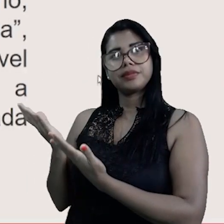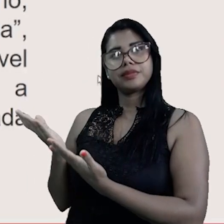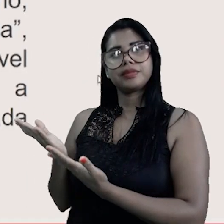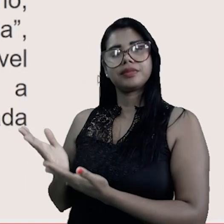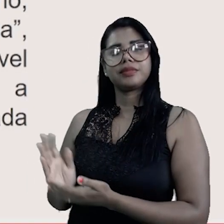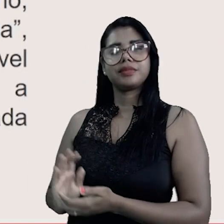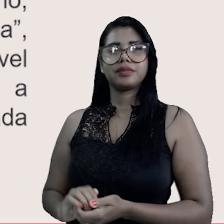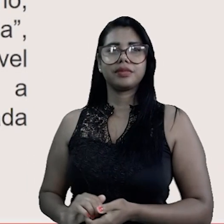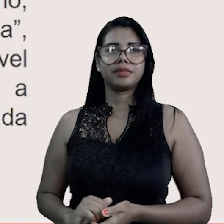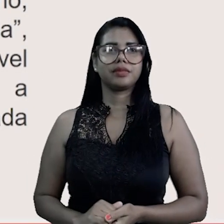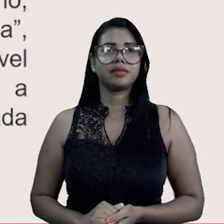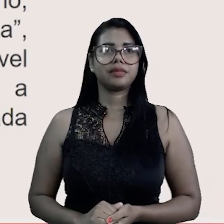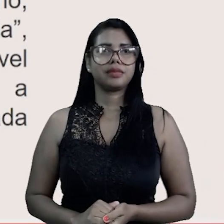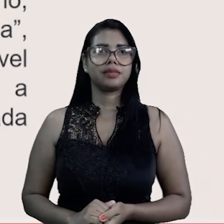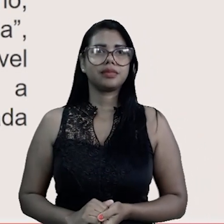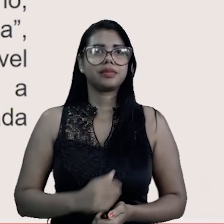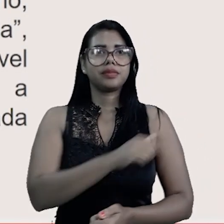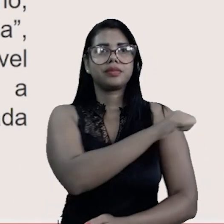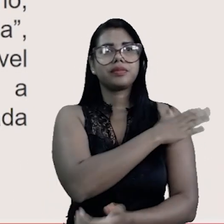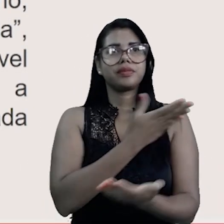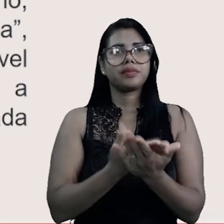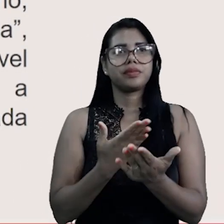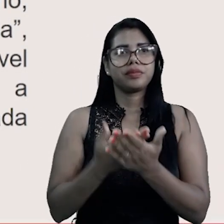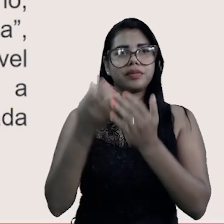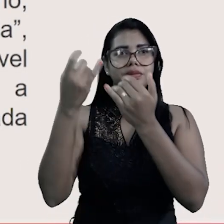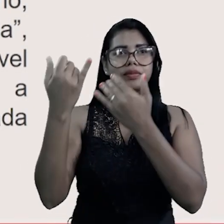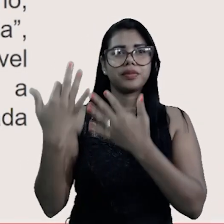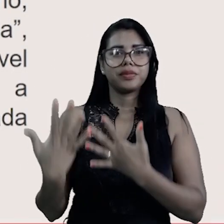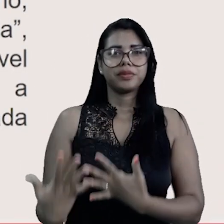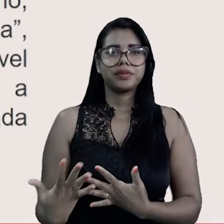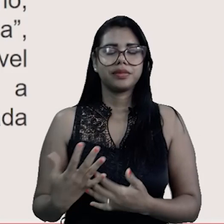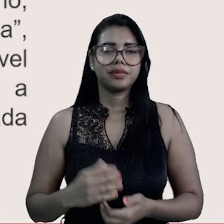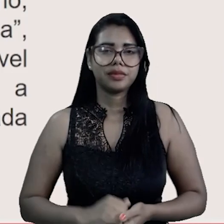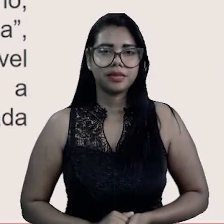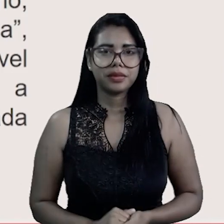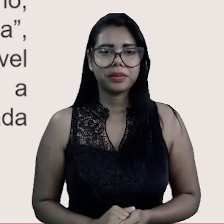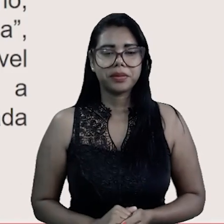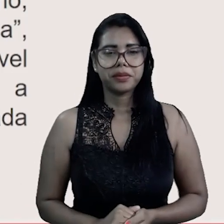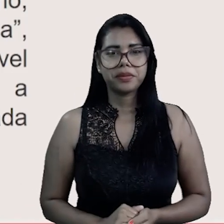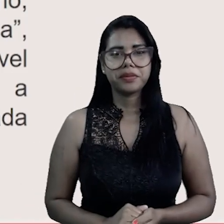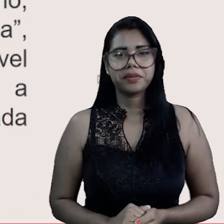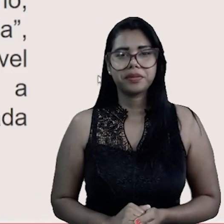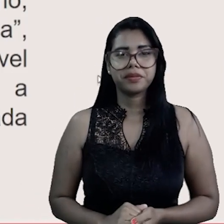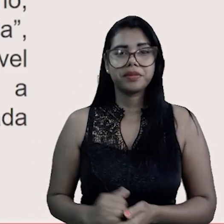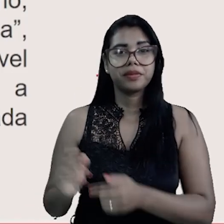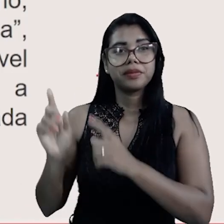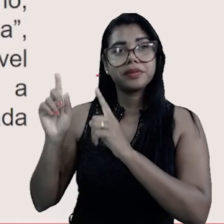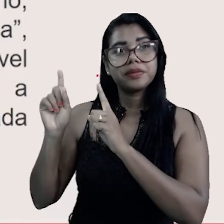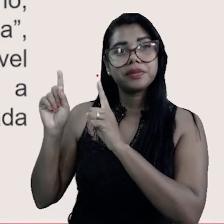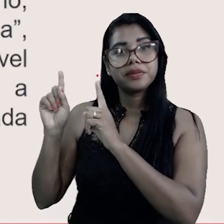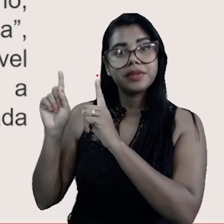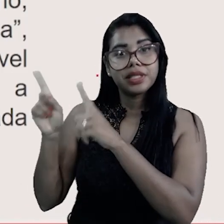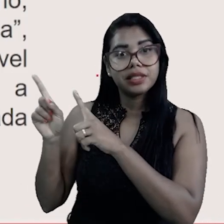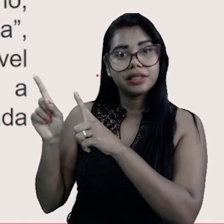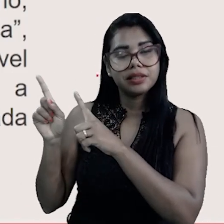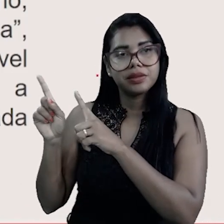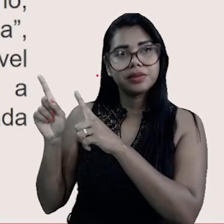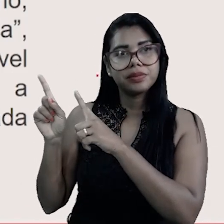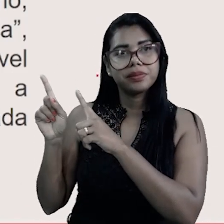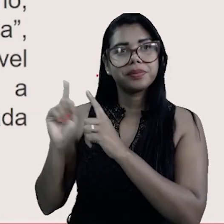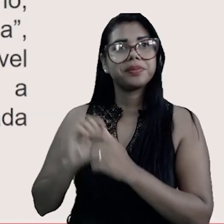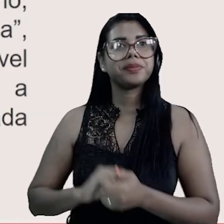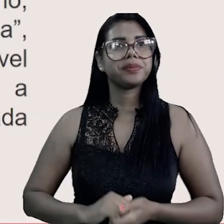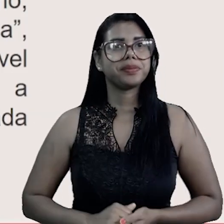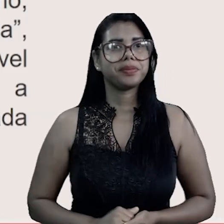Então, a aluna faz o seguinte, veja. Isso ela usa aqui, não é, este